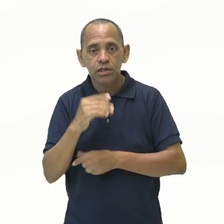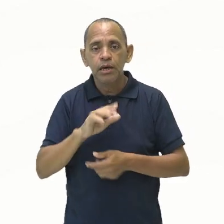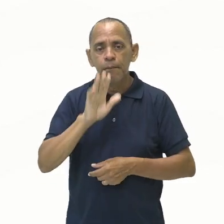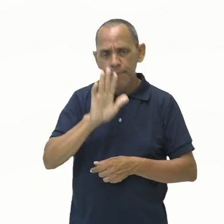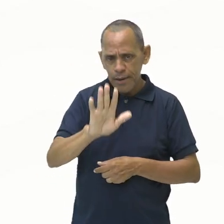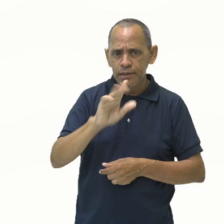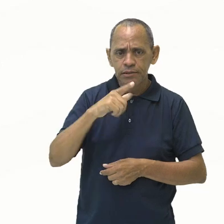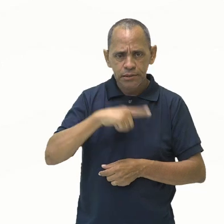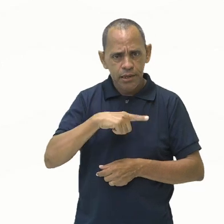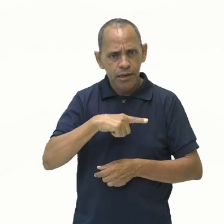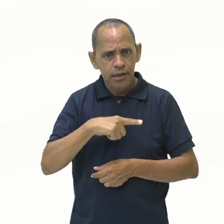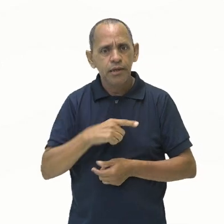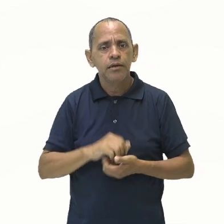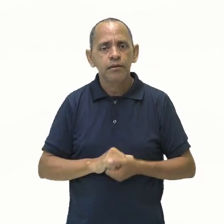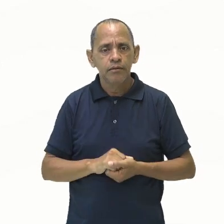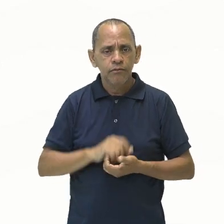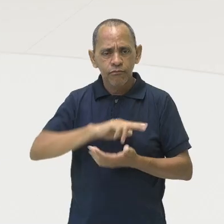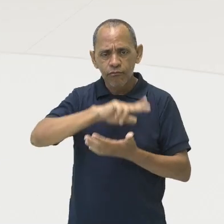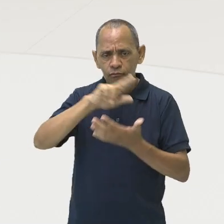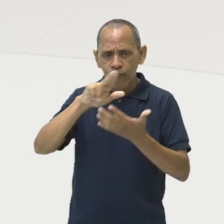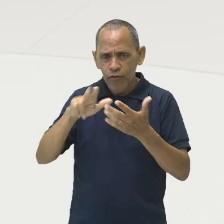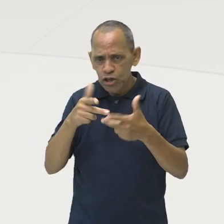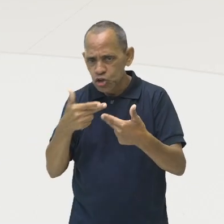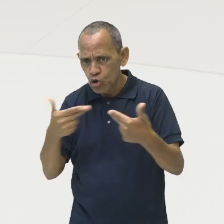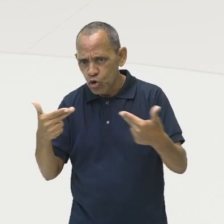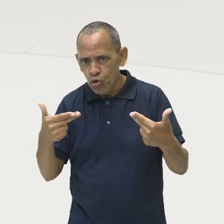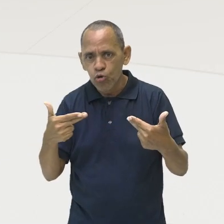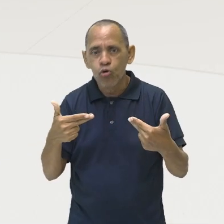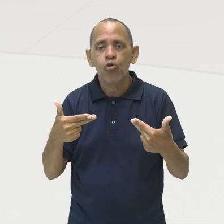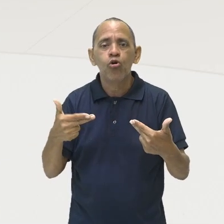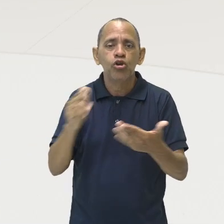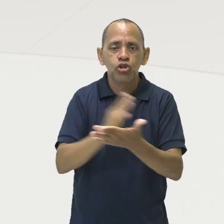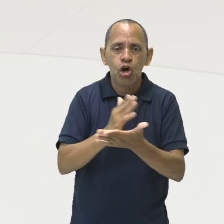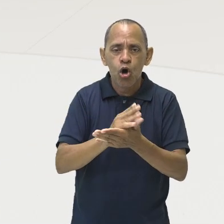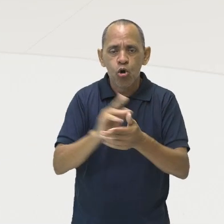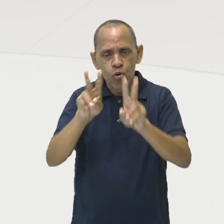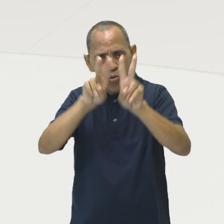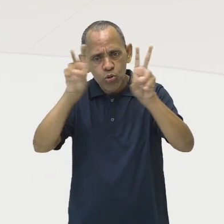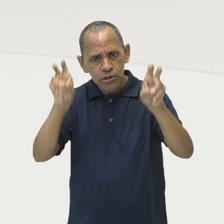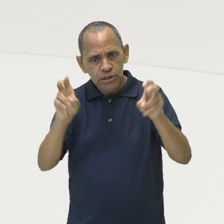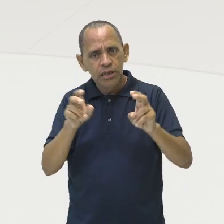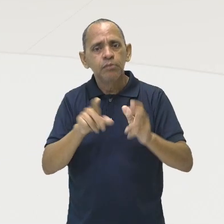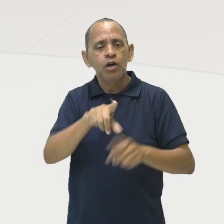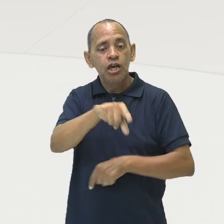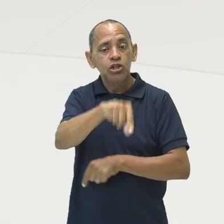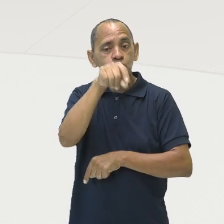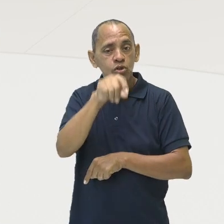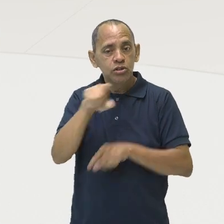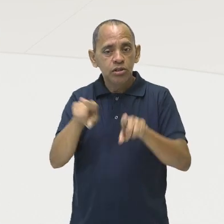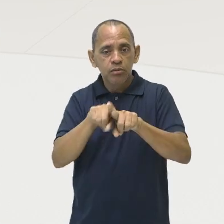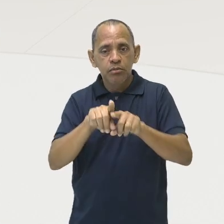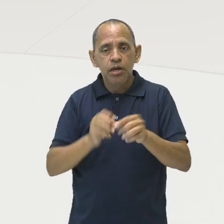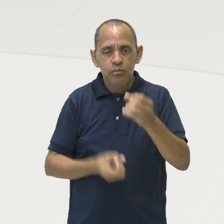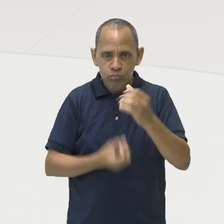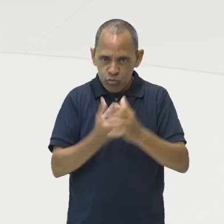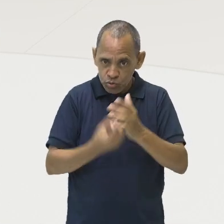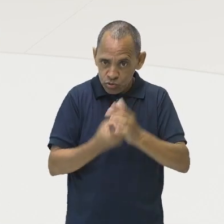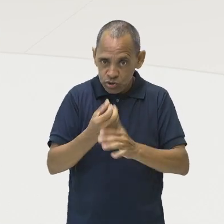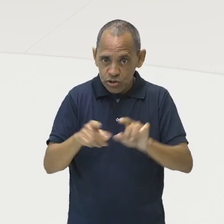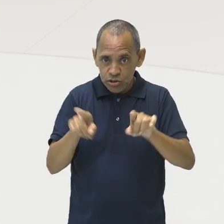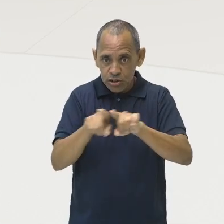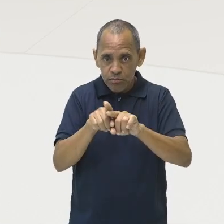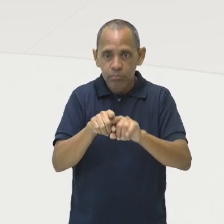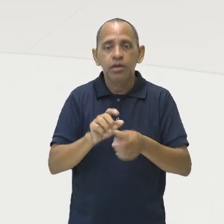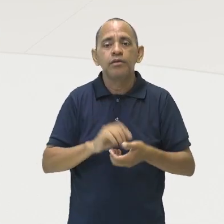falando bastante coisa sobre determinado tema, tá, que você está produzindo ali, então, na sua dissertação.